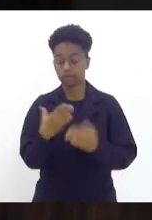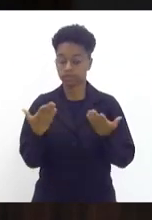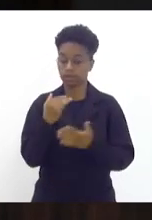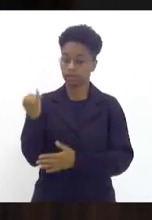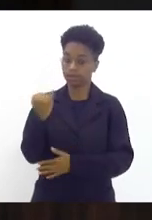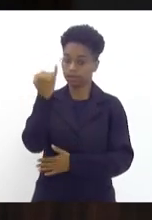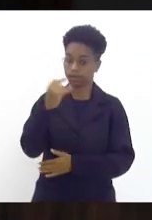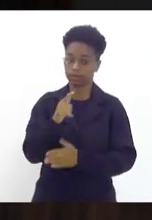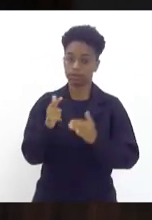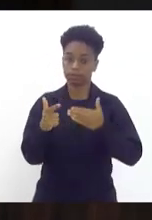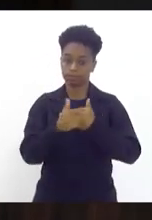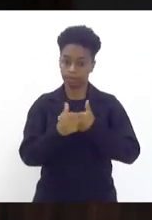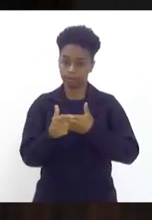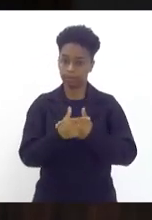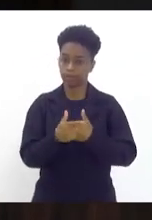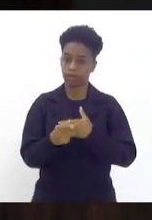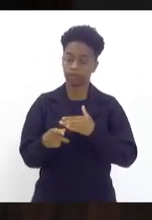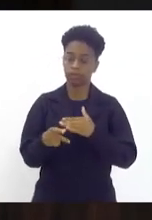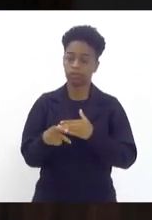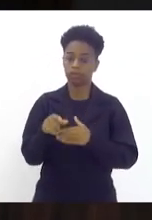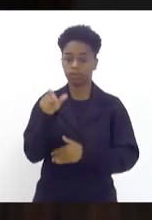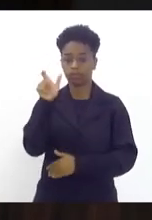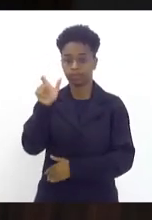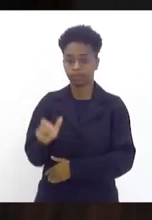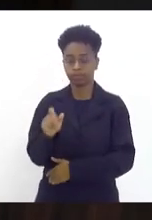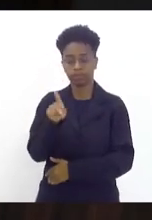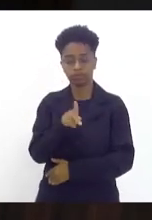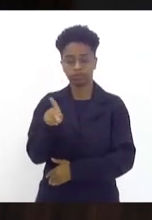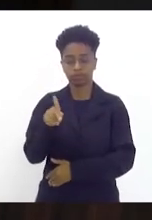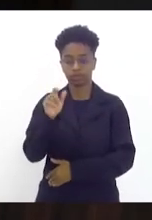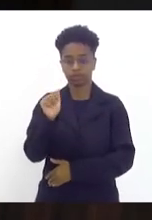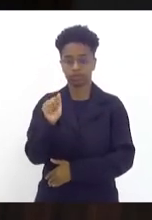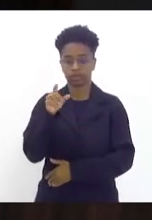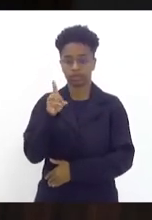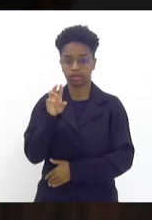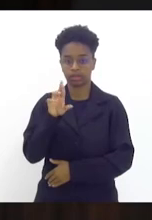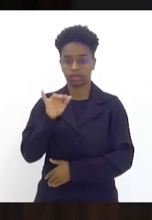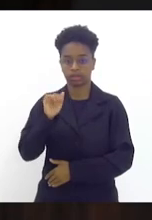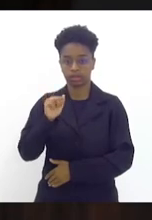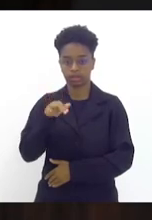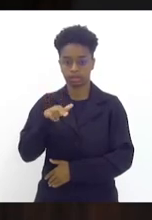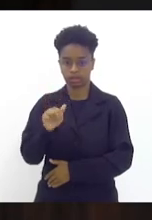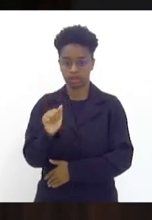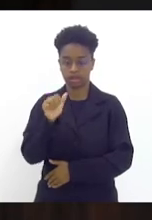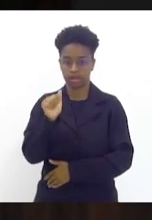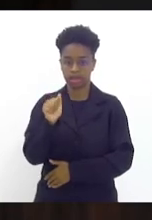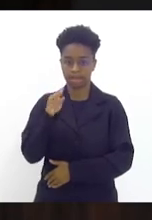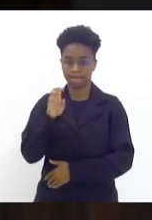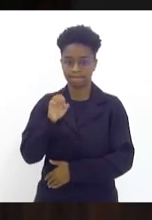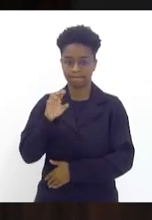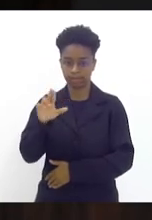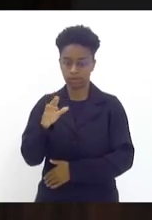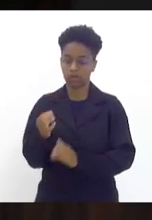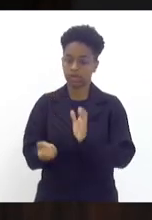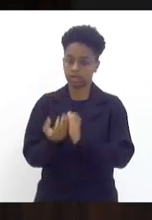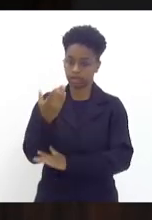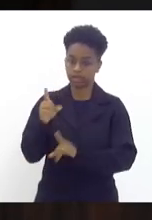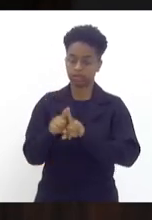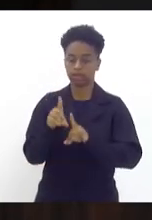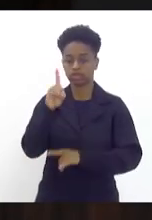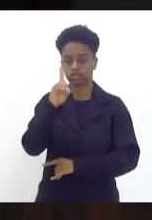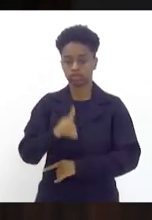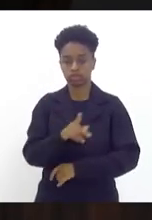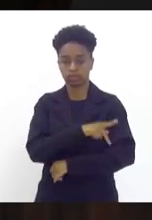função desempenhada pela professora Adriana Abreu, uma das fundadoras e diretora pedagógica